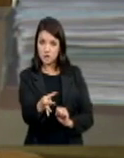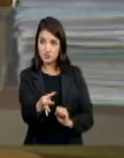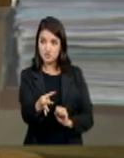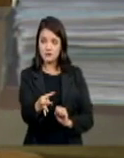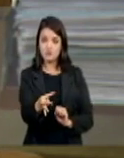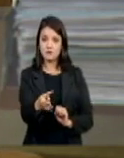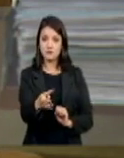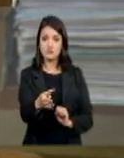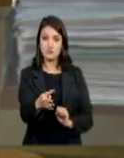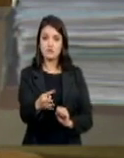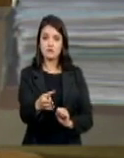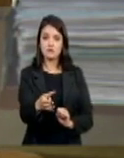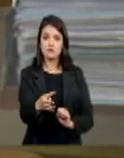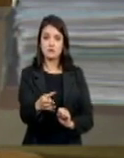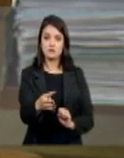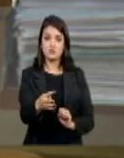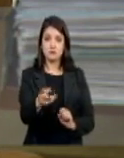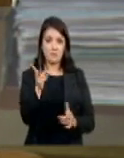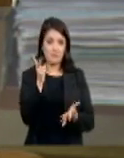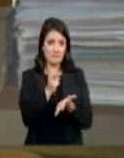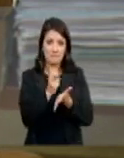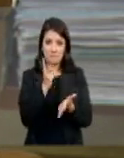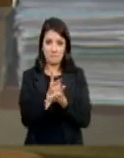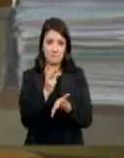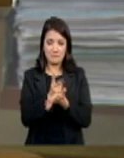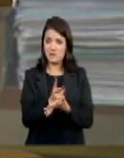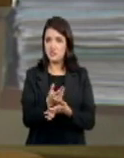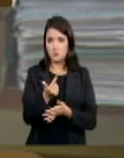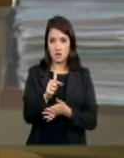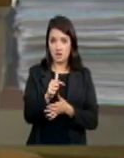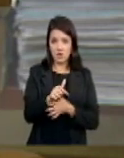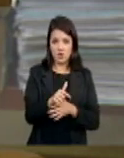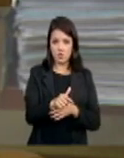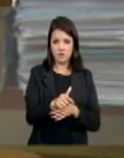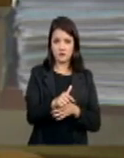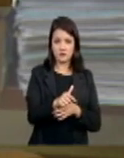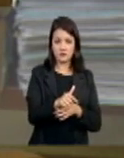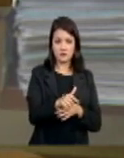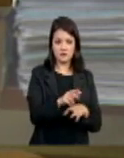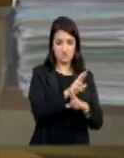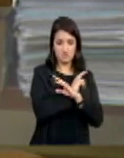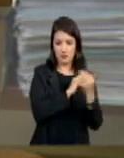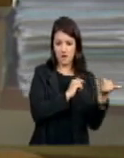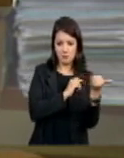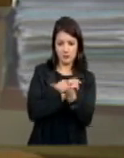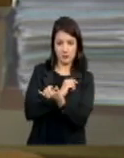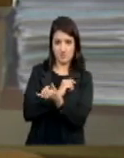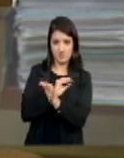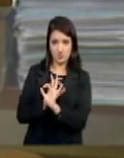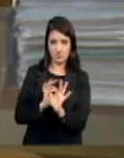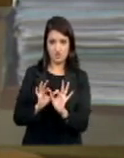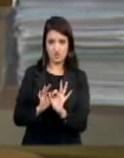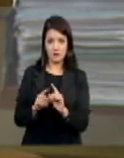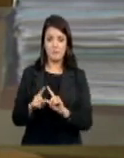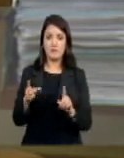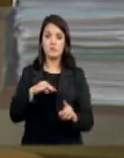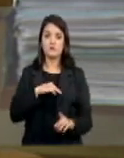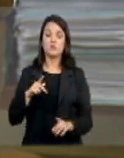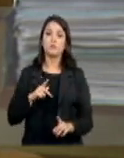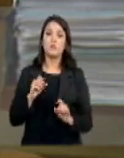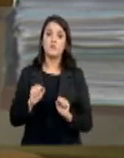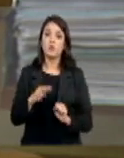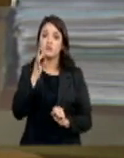dessa comunicação dessas representação fiscal para fins penais se